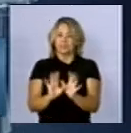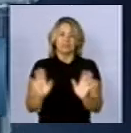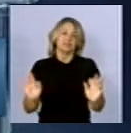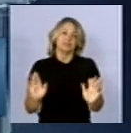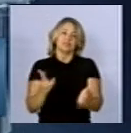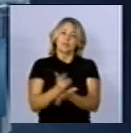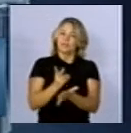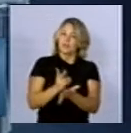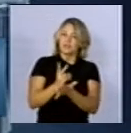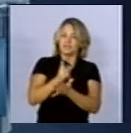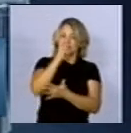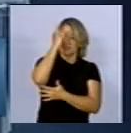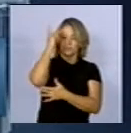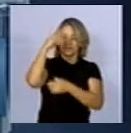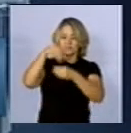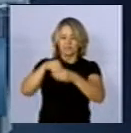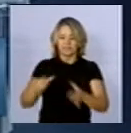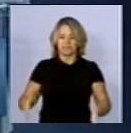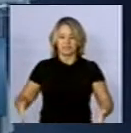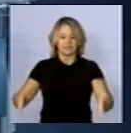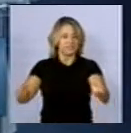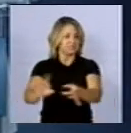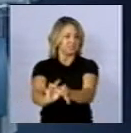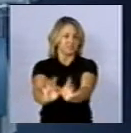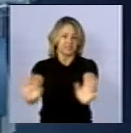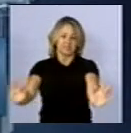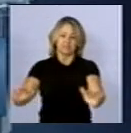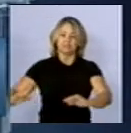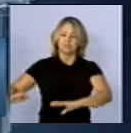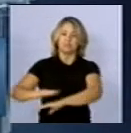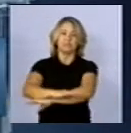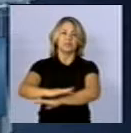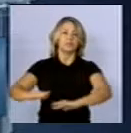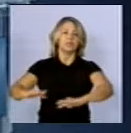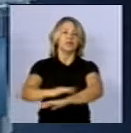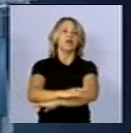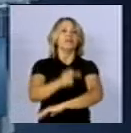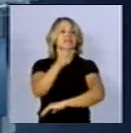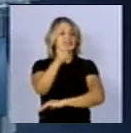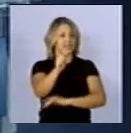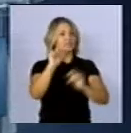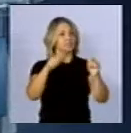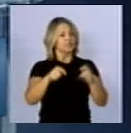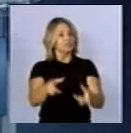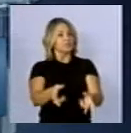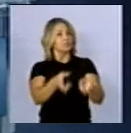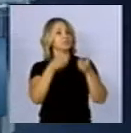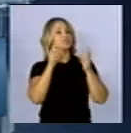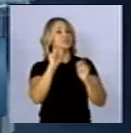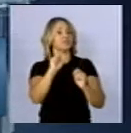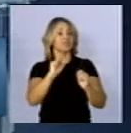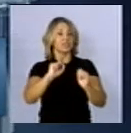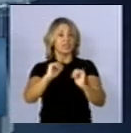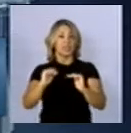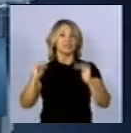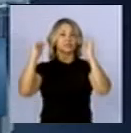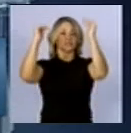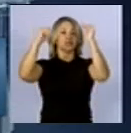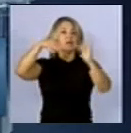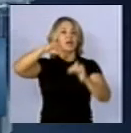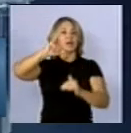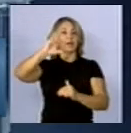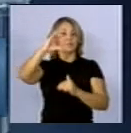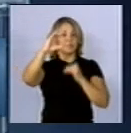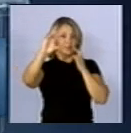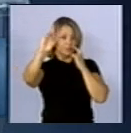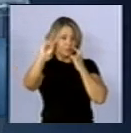permanência de pessoas seria livre Então esse S devemos observar portanto que superior ao microtesla que hora